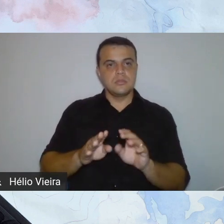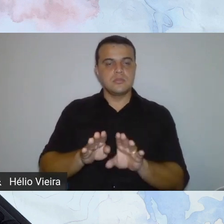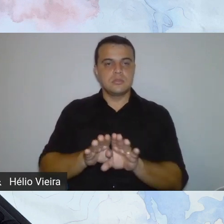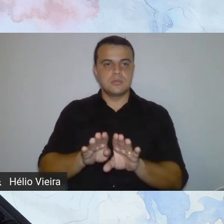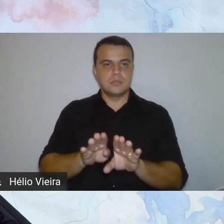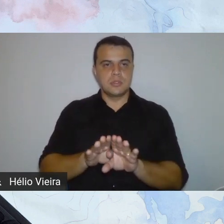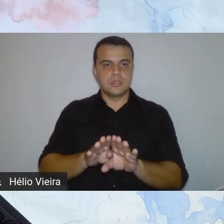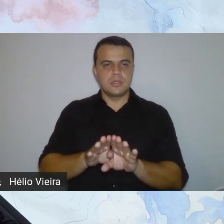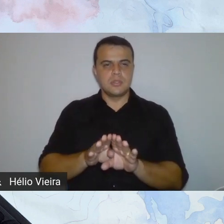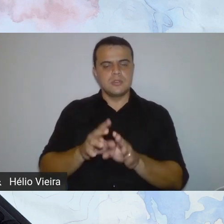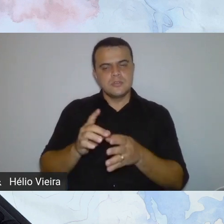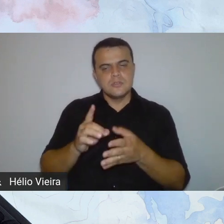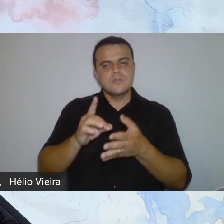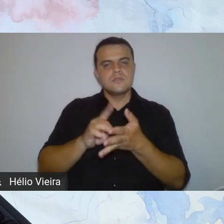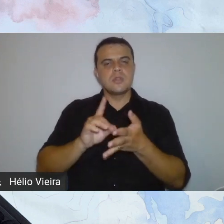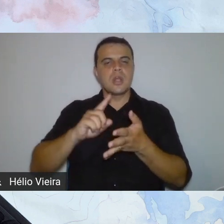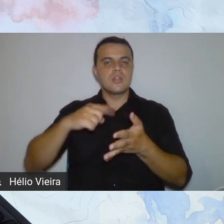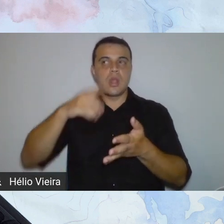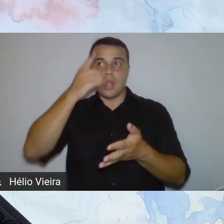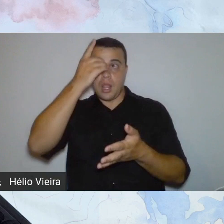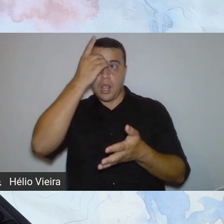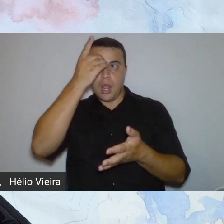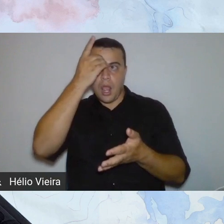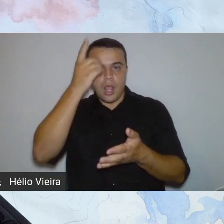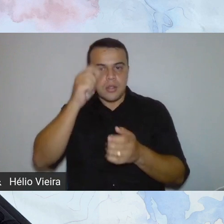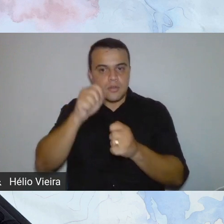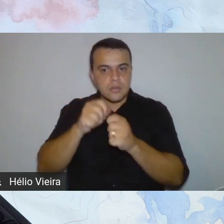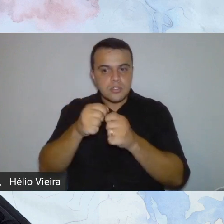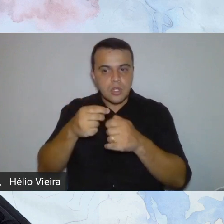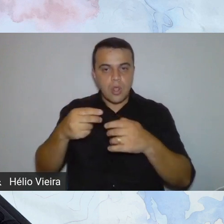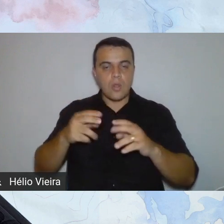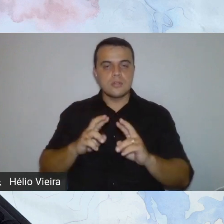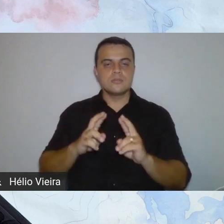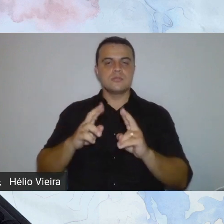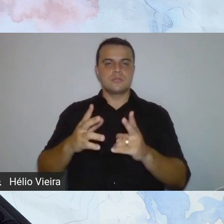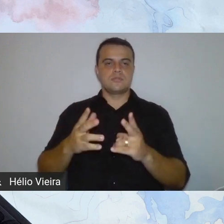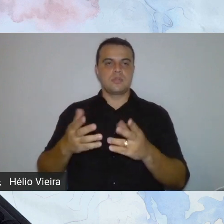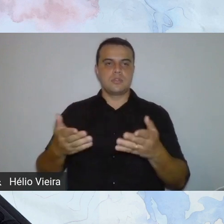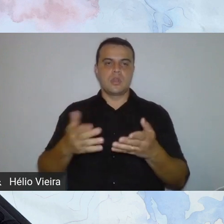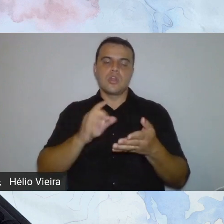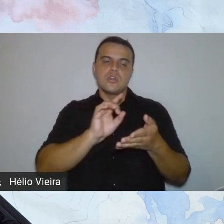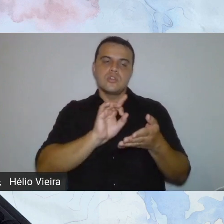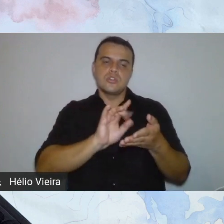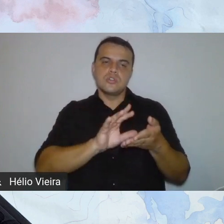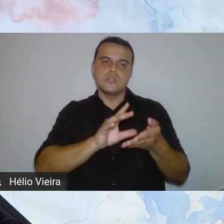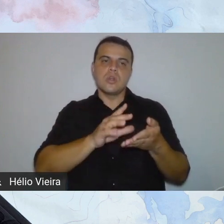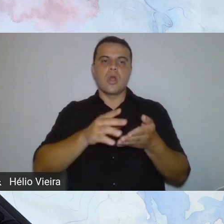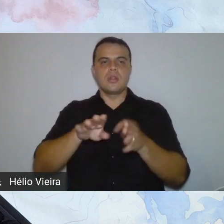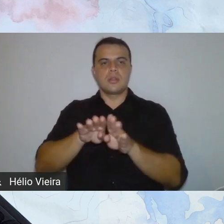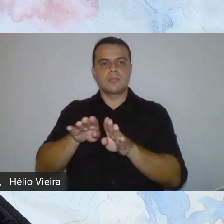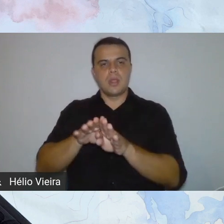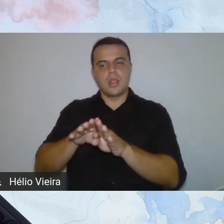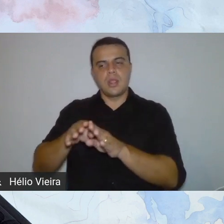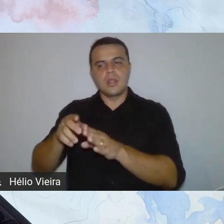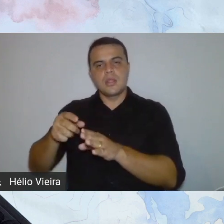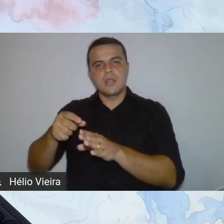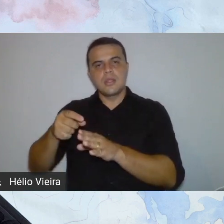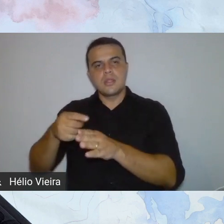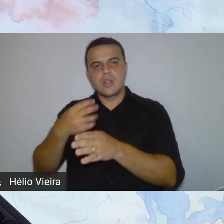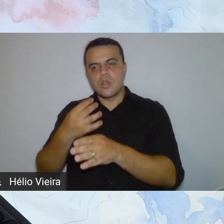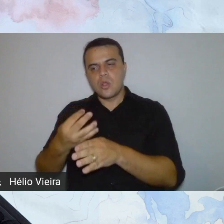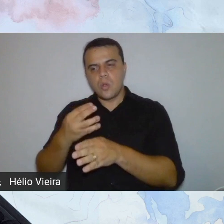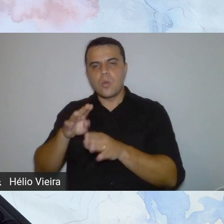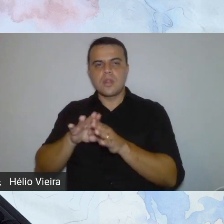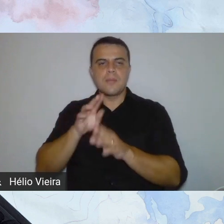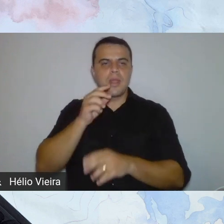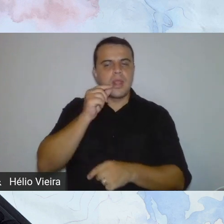de realmente de usar a nossa criatividade para a gente criar coisas diferentes dentro do campo da aquarela. Não só ficar só na tinta, mas também utilizar ali um lápis